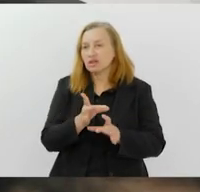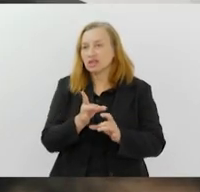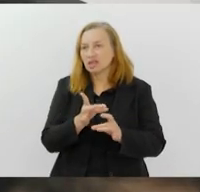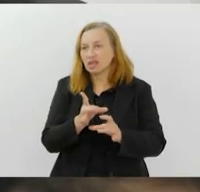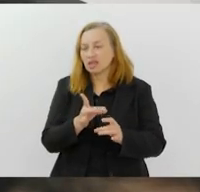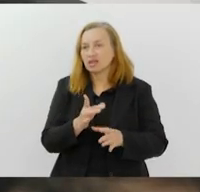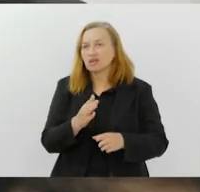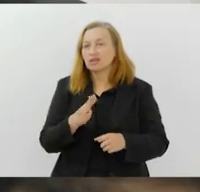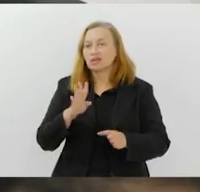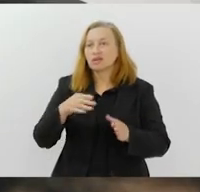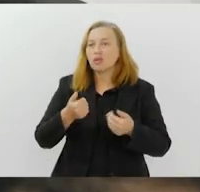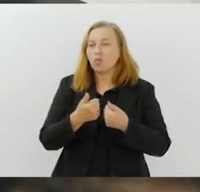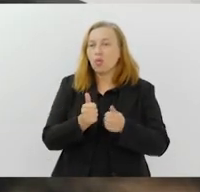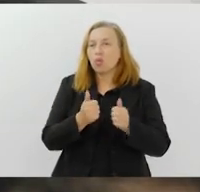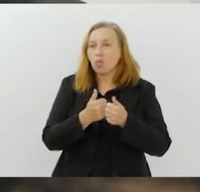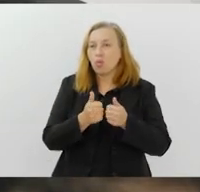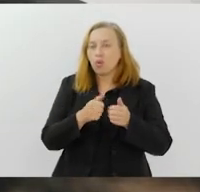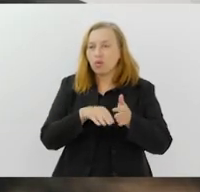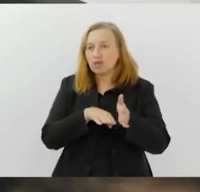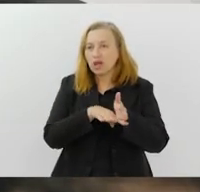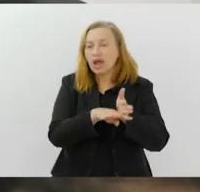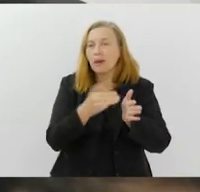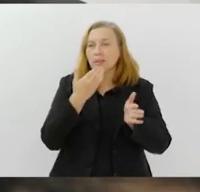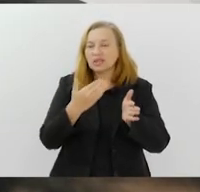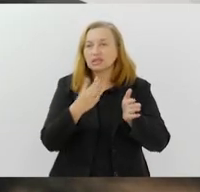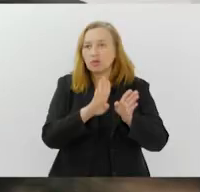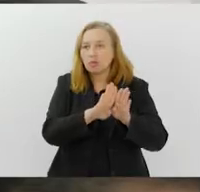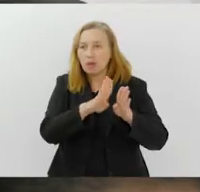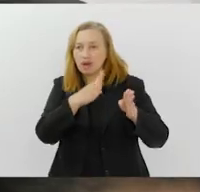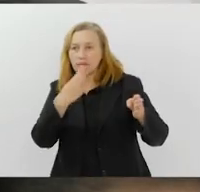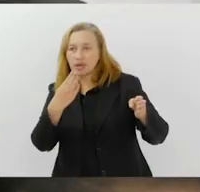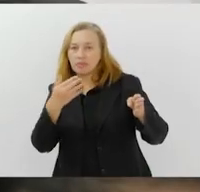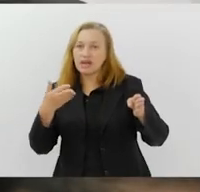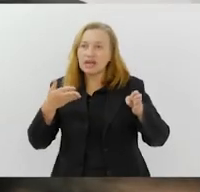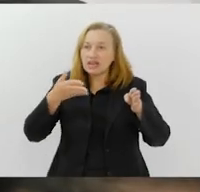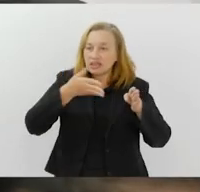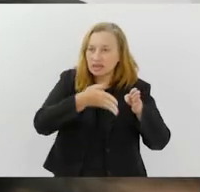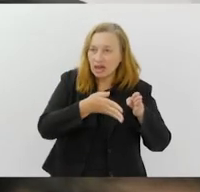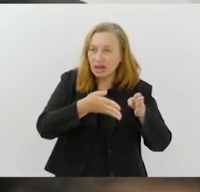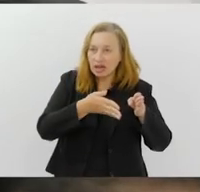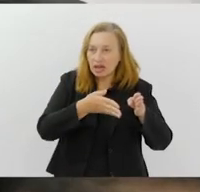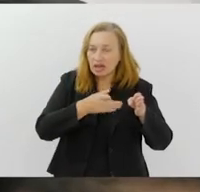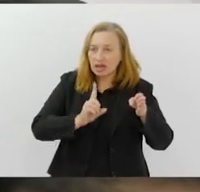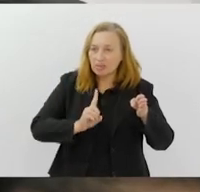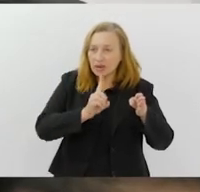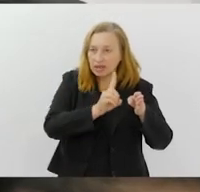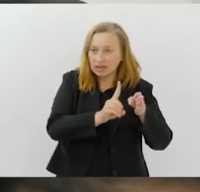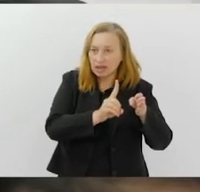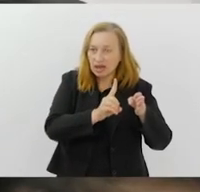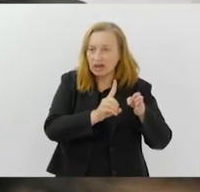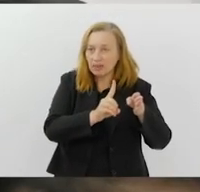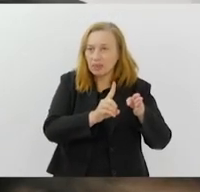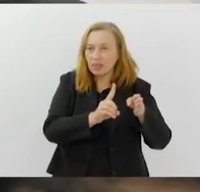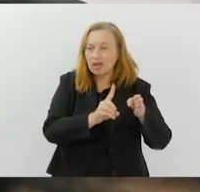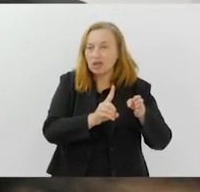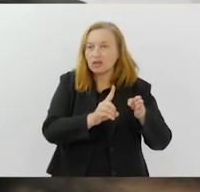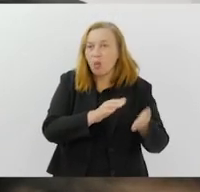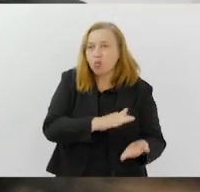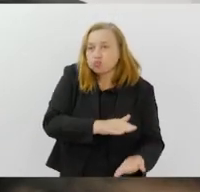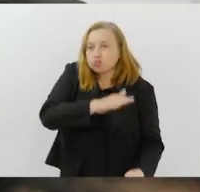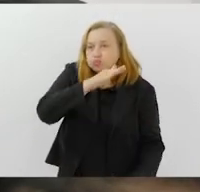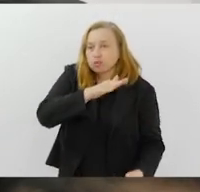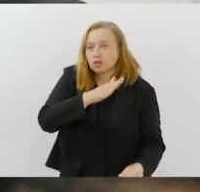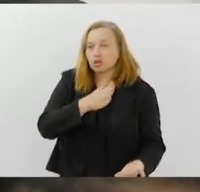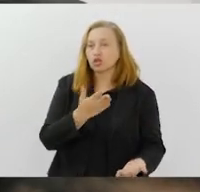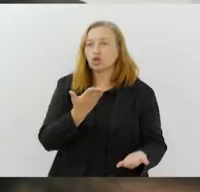ali parou o ônibus ele foi pediu para abrir a porta para ele entrar por trás tava com um volume